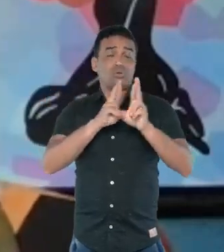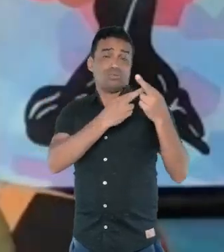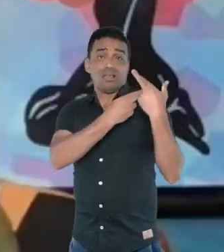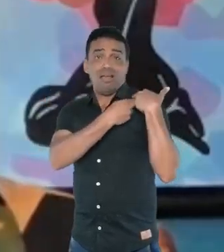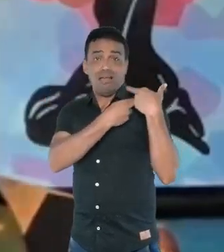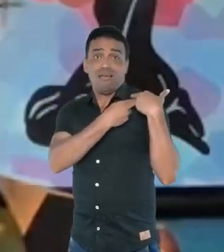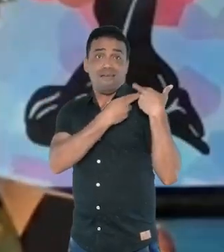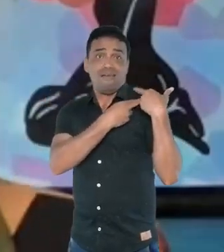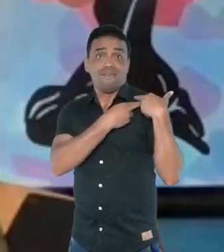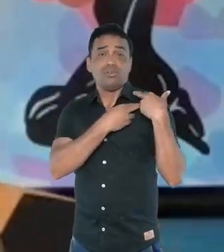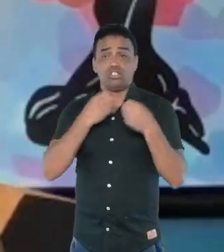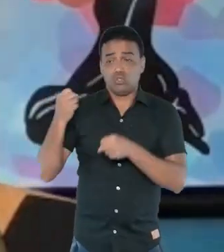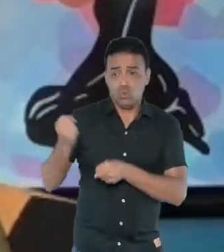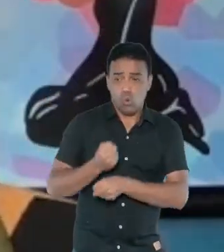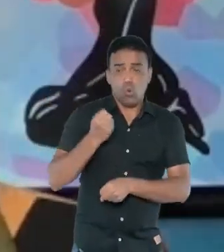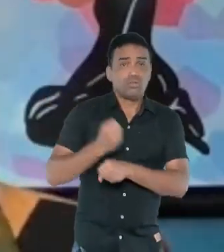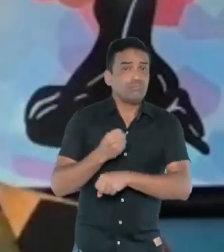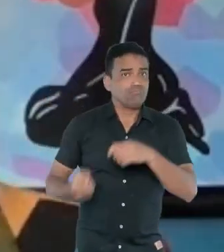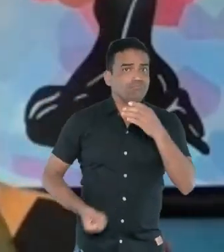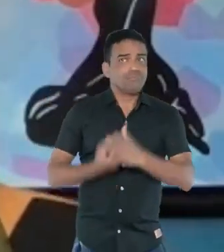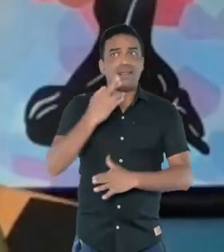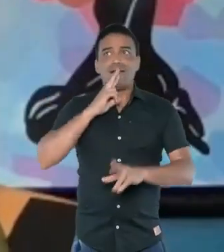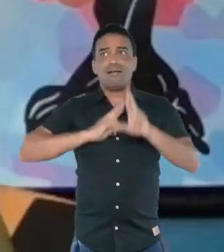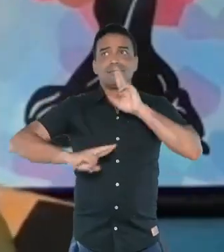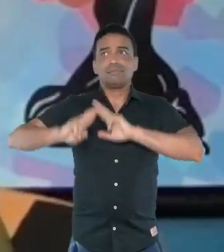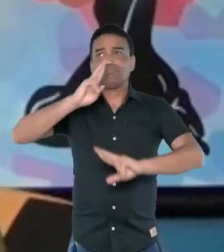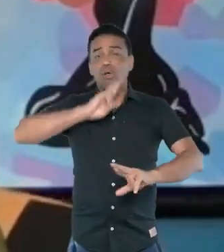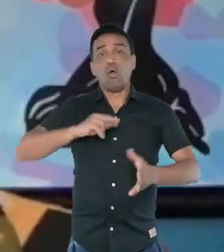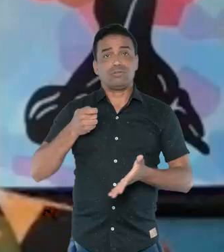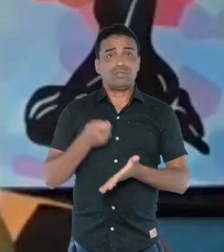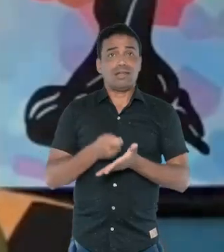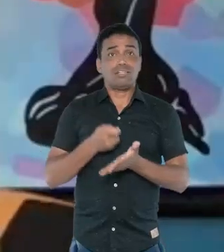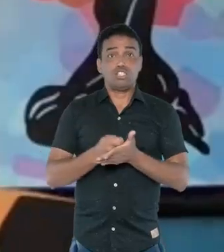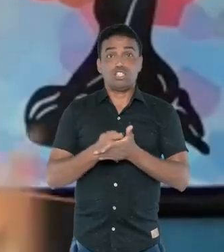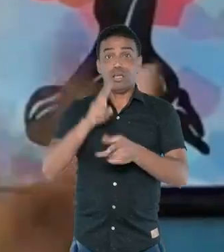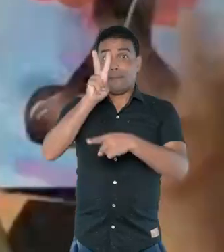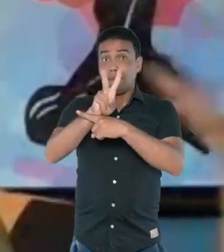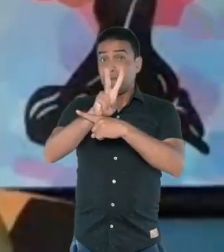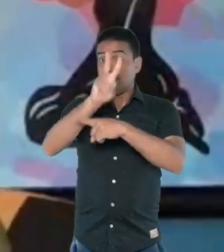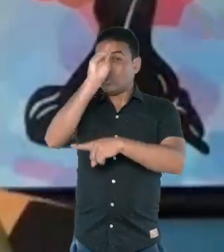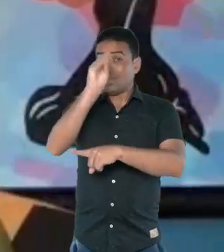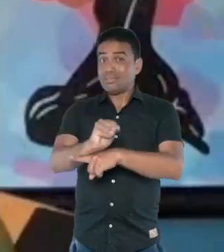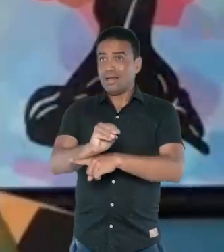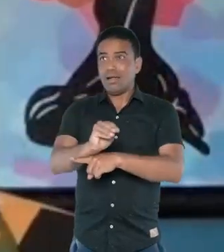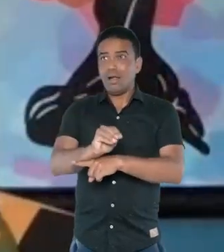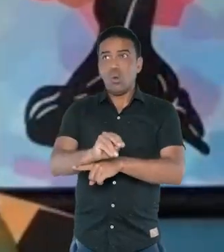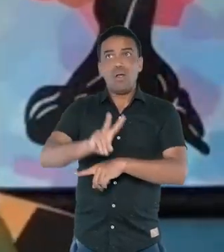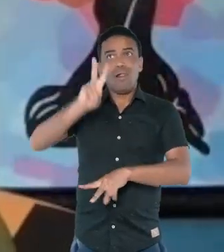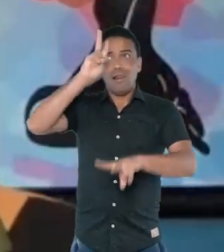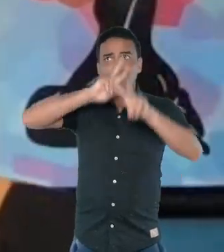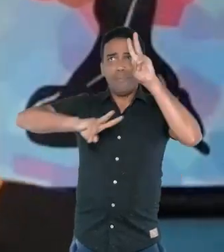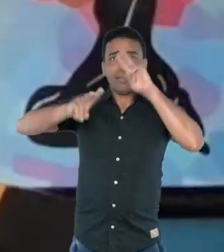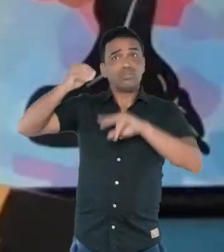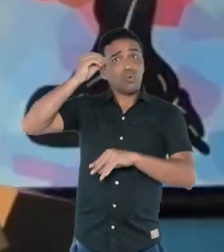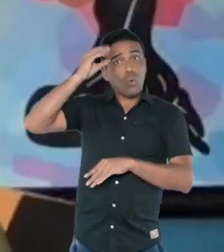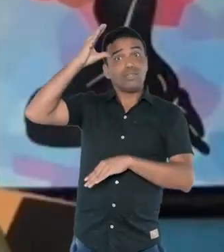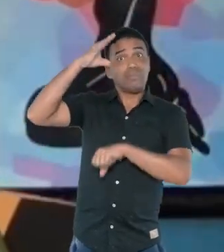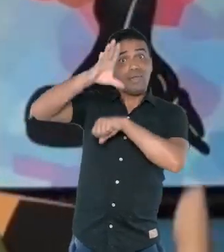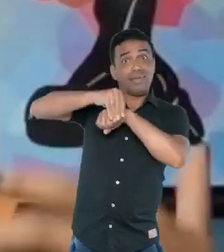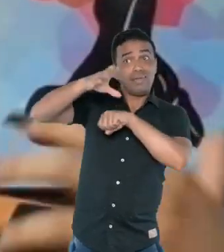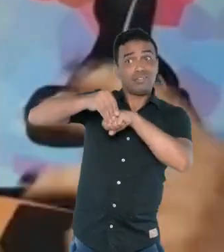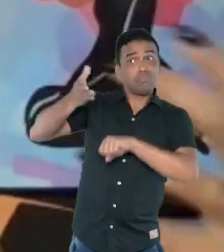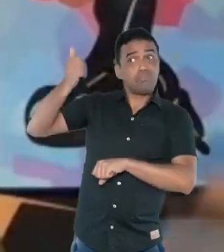construir, por criar soluções, por garantir proteção, por resgatar saberes, né,